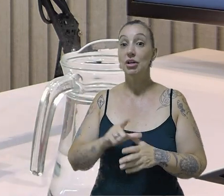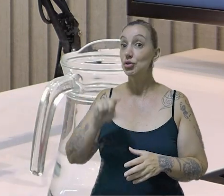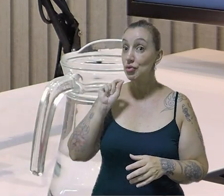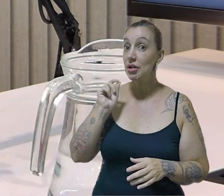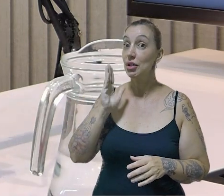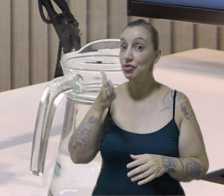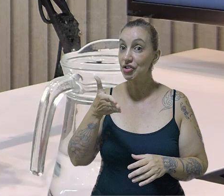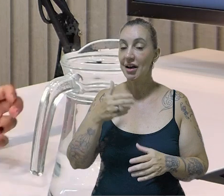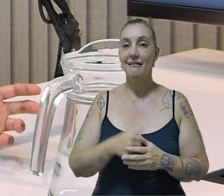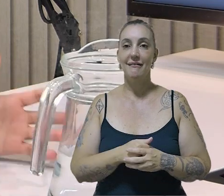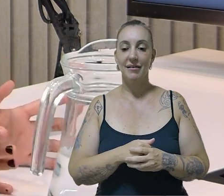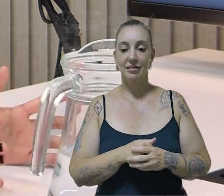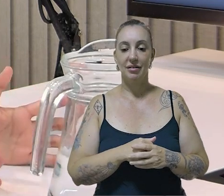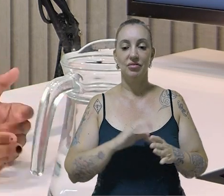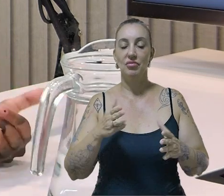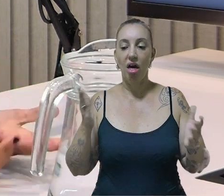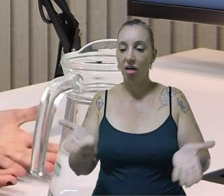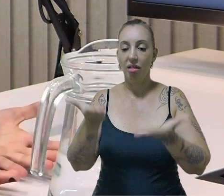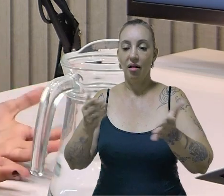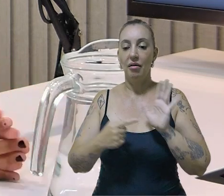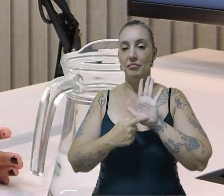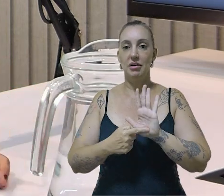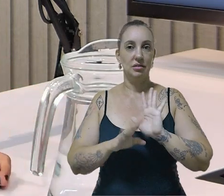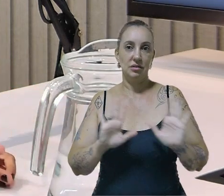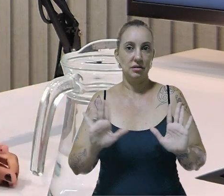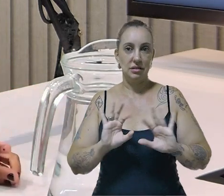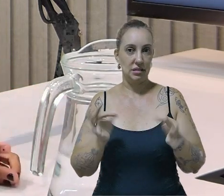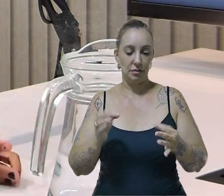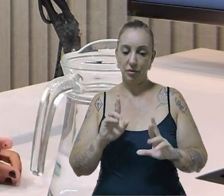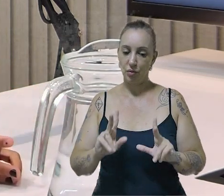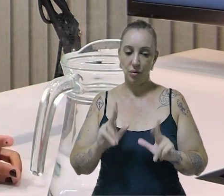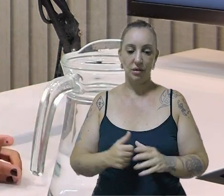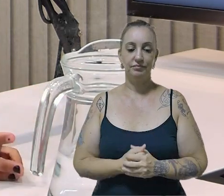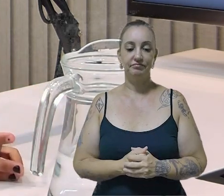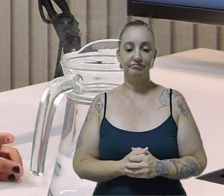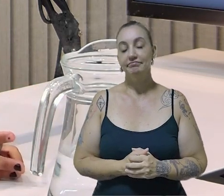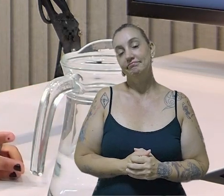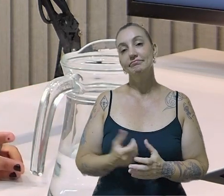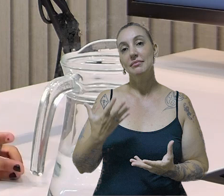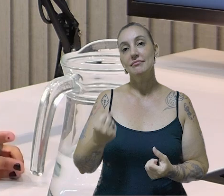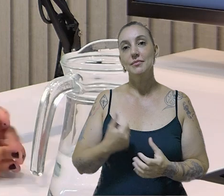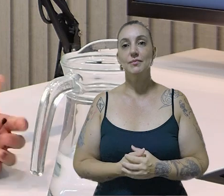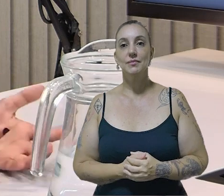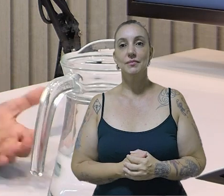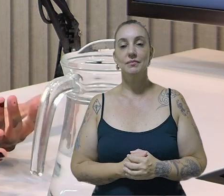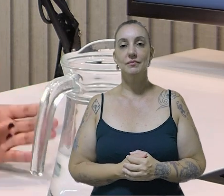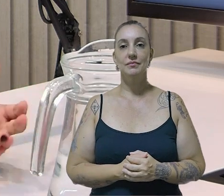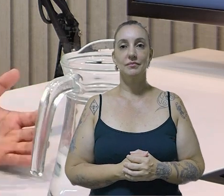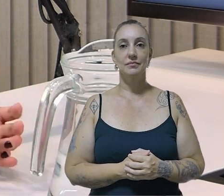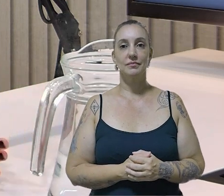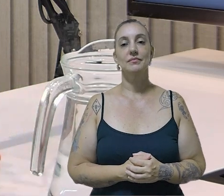né Já escolheram não é provocar e e apresentar sabe E aí eu falei ah vamos embora e aí eu